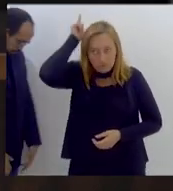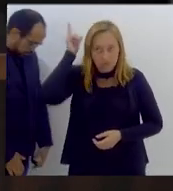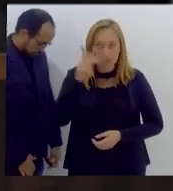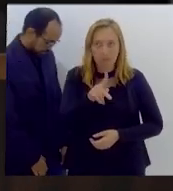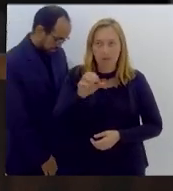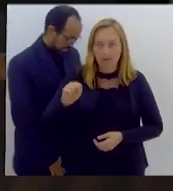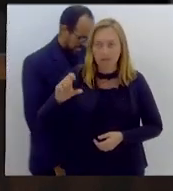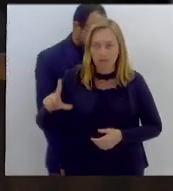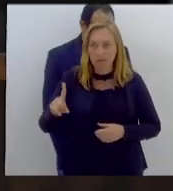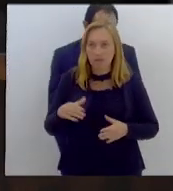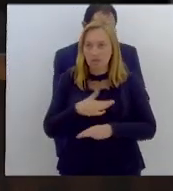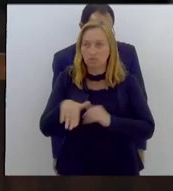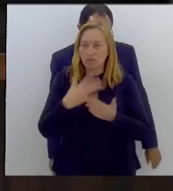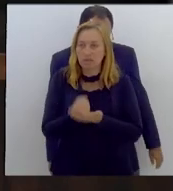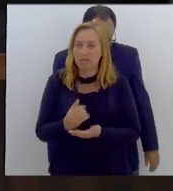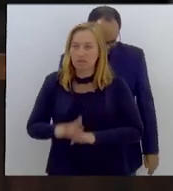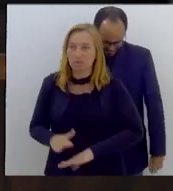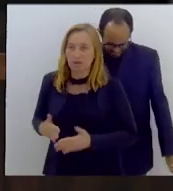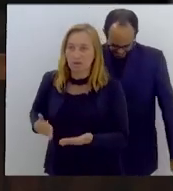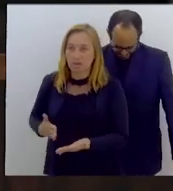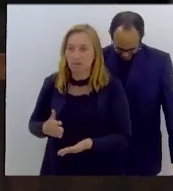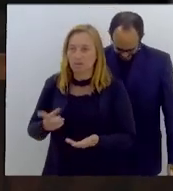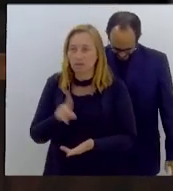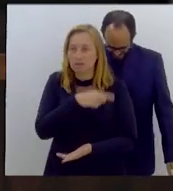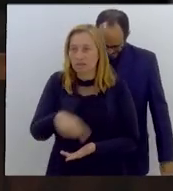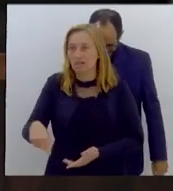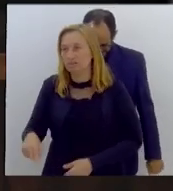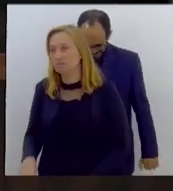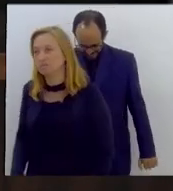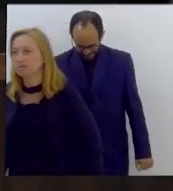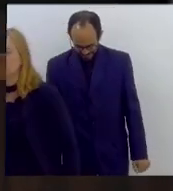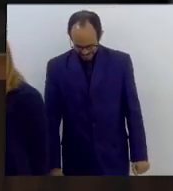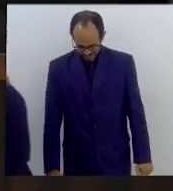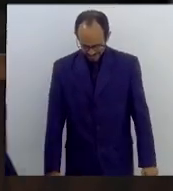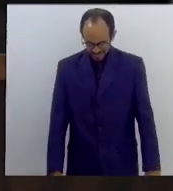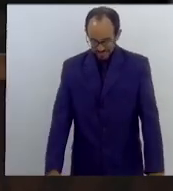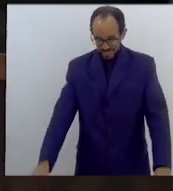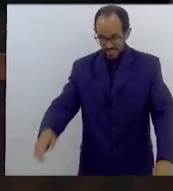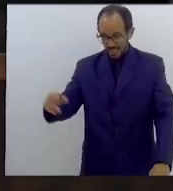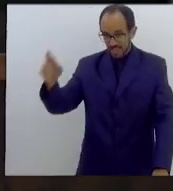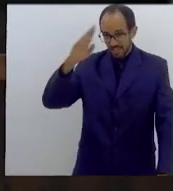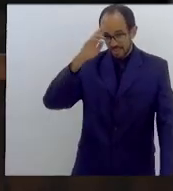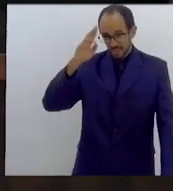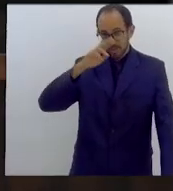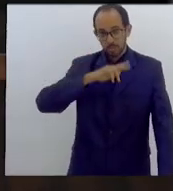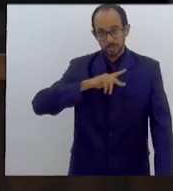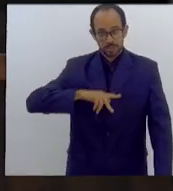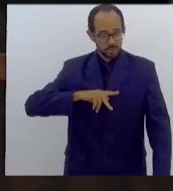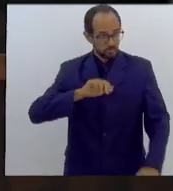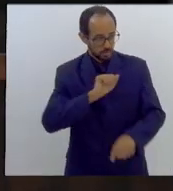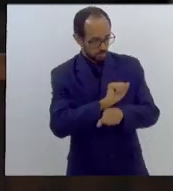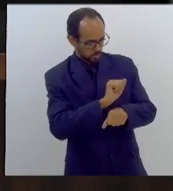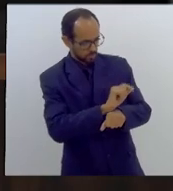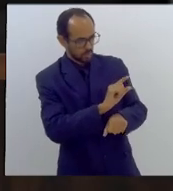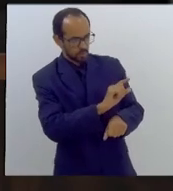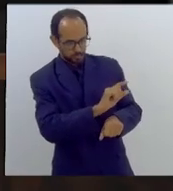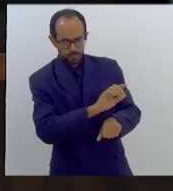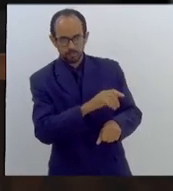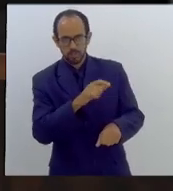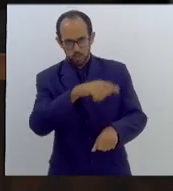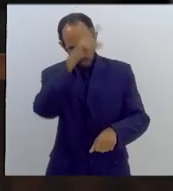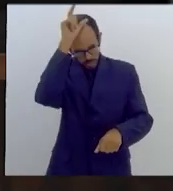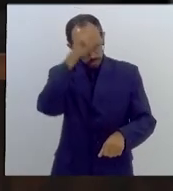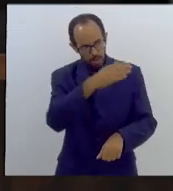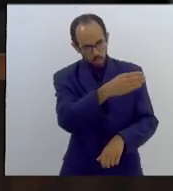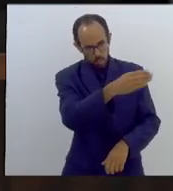PSD. Senhores que aprovam, permaneçam como estão, registrar. Rejeitado. Senhor presidente. Um instante. Deputado Luiz. Você